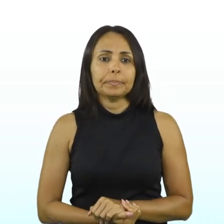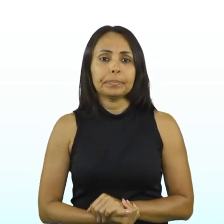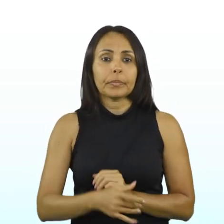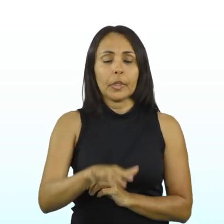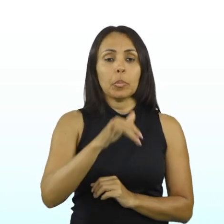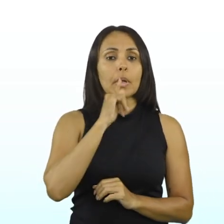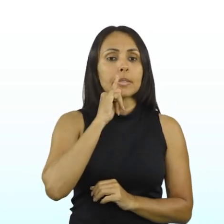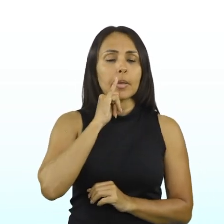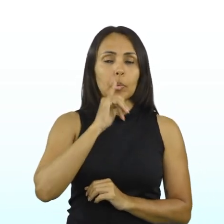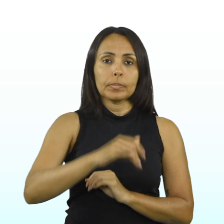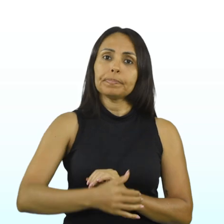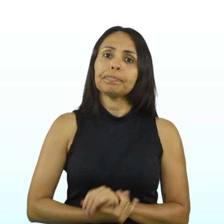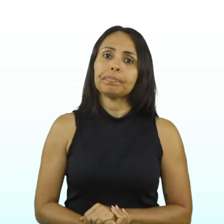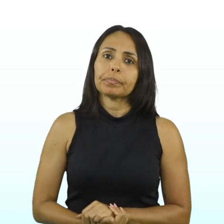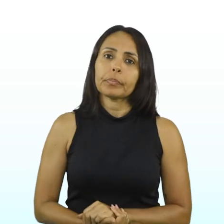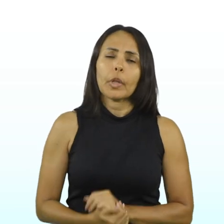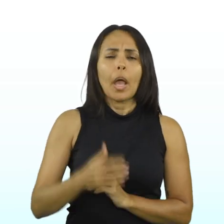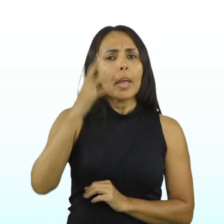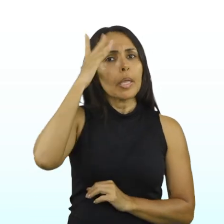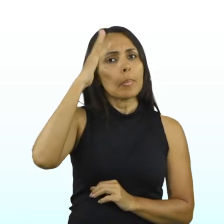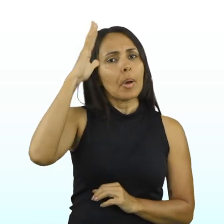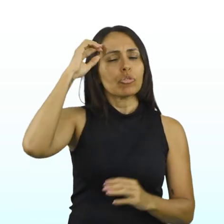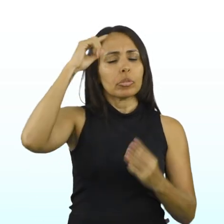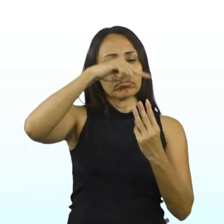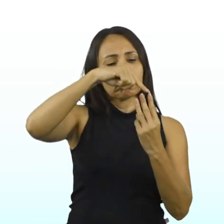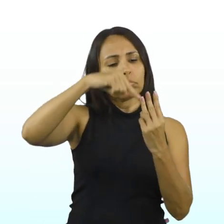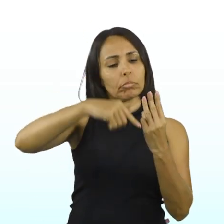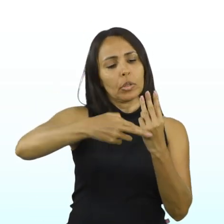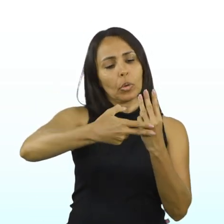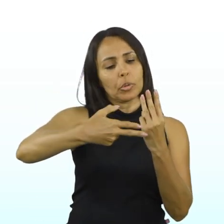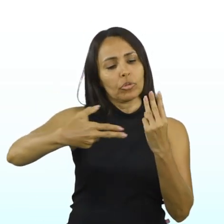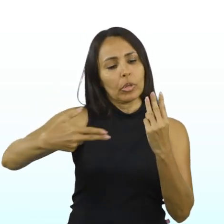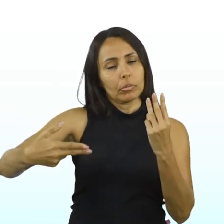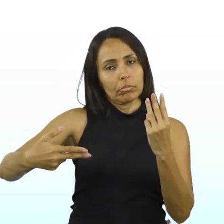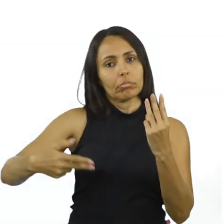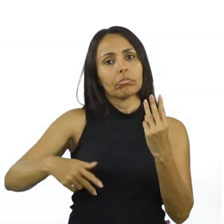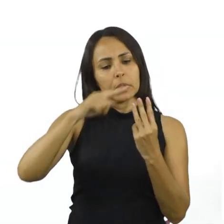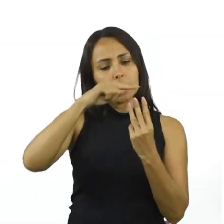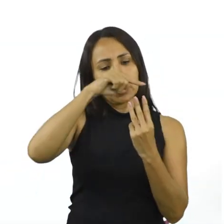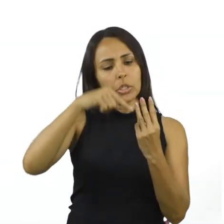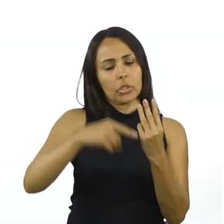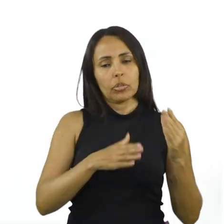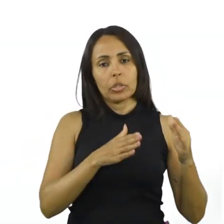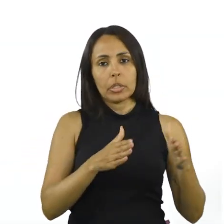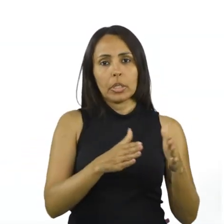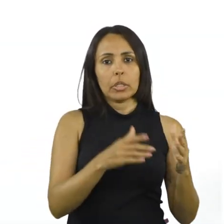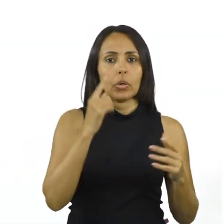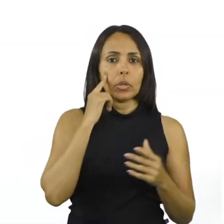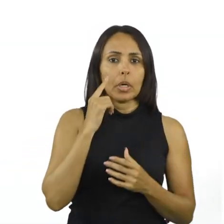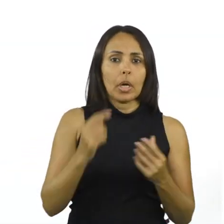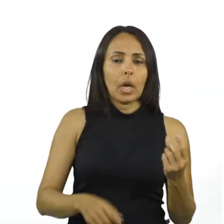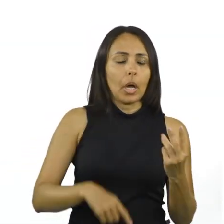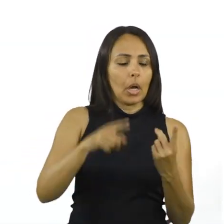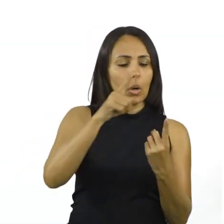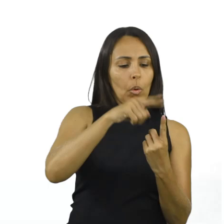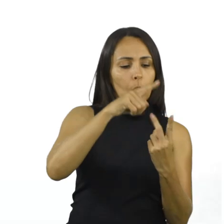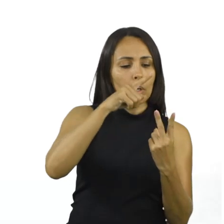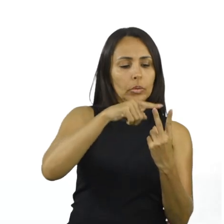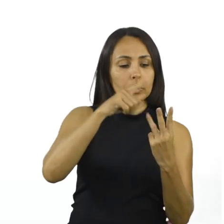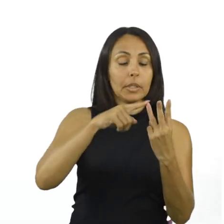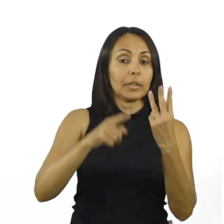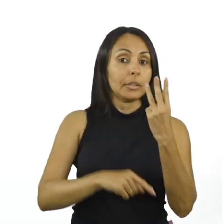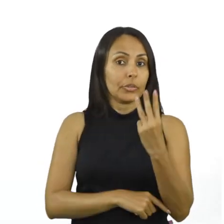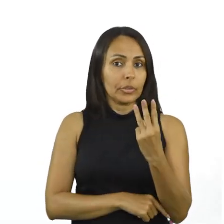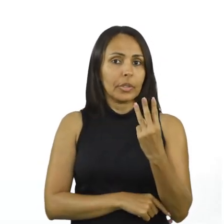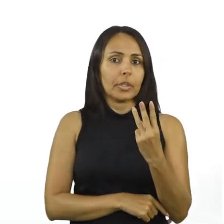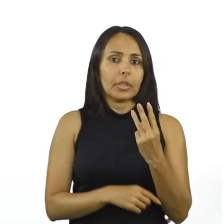Então, por exemplo, veja aí, imagine 3 objetos que vão ter 3 trajetórias, a trajetória 1, a 2 e a